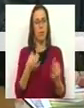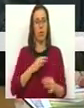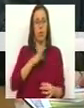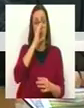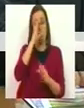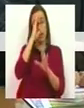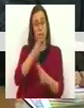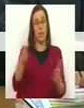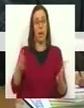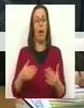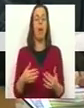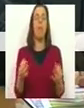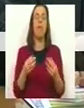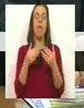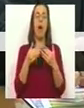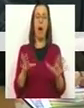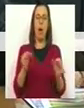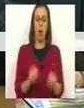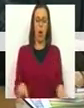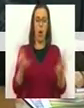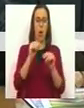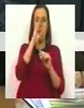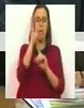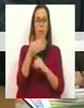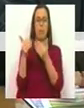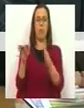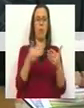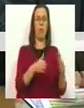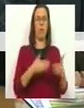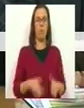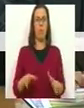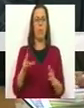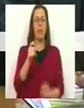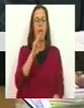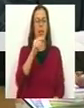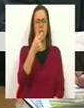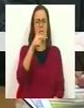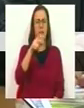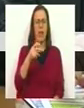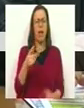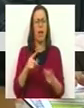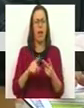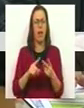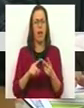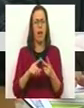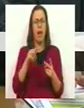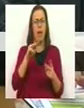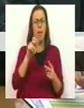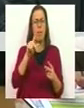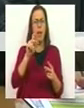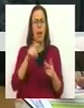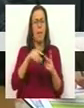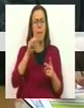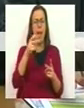Sr. Ministro sabe, foram abertas novas embaixadas em Astana, em Malabo,